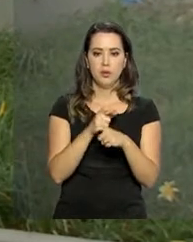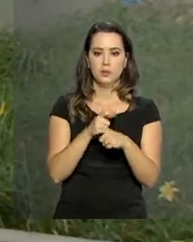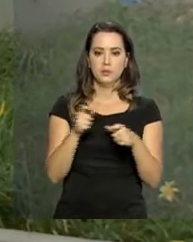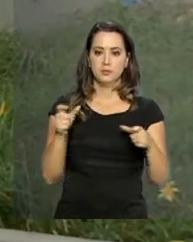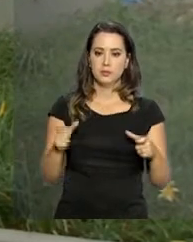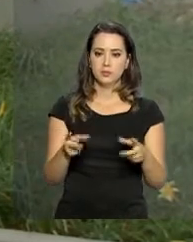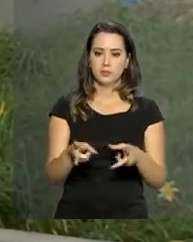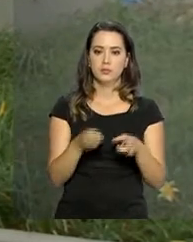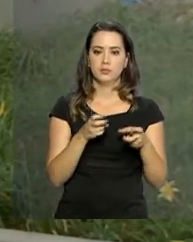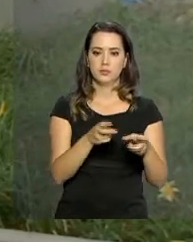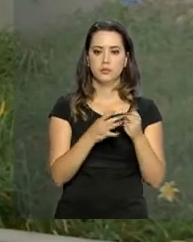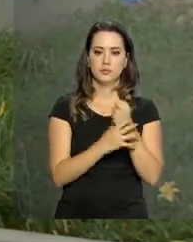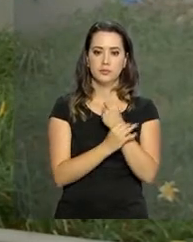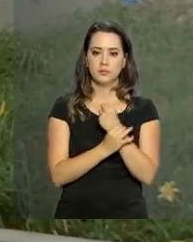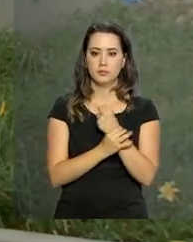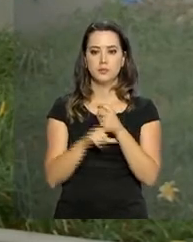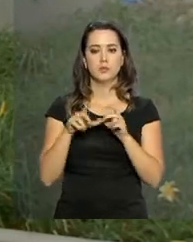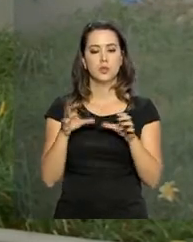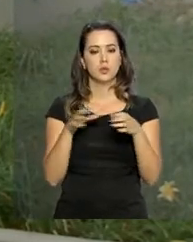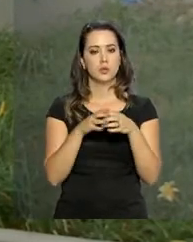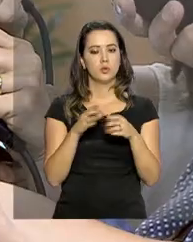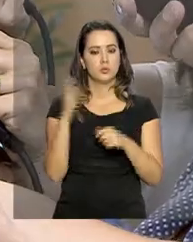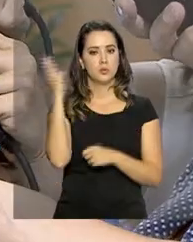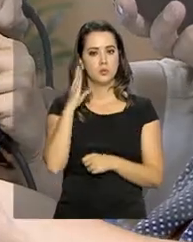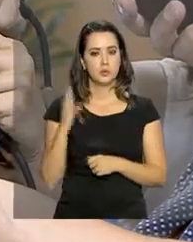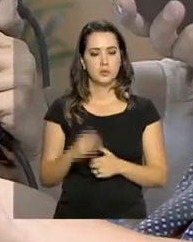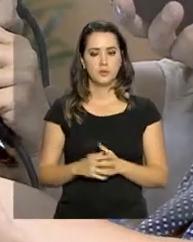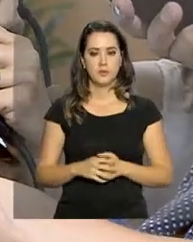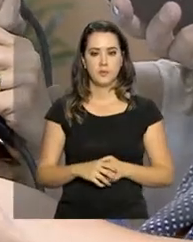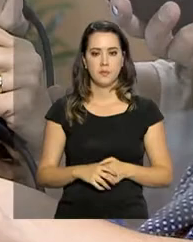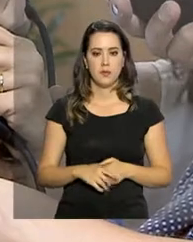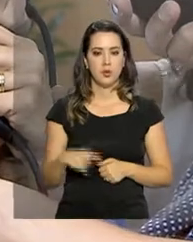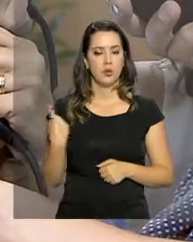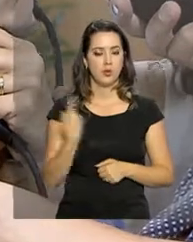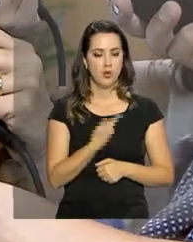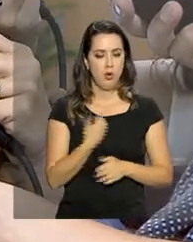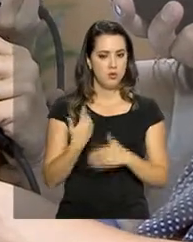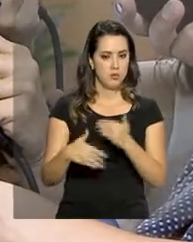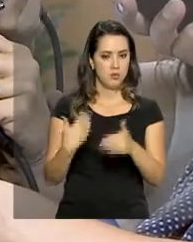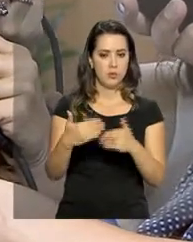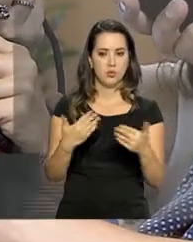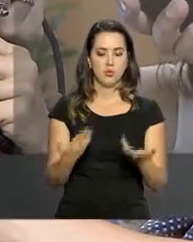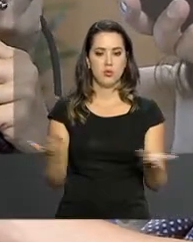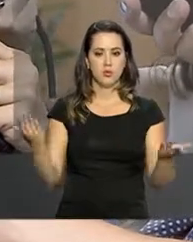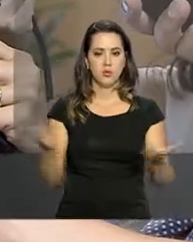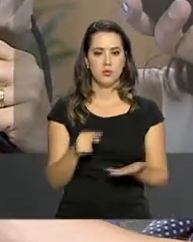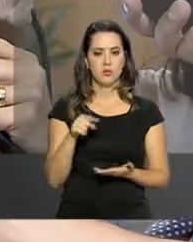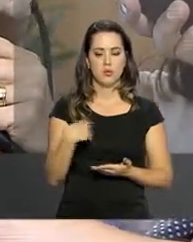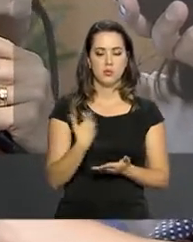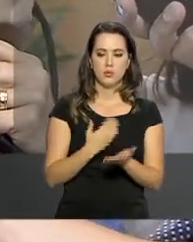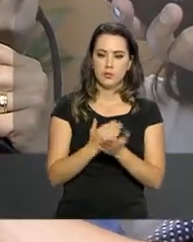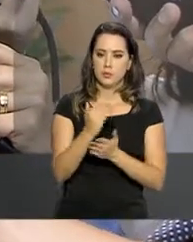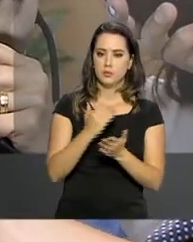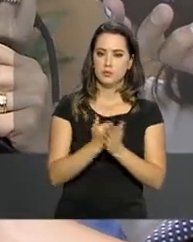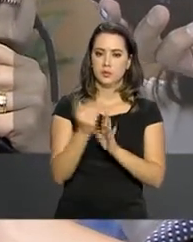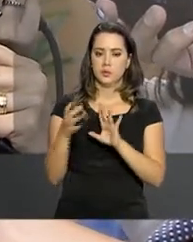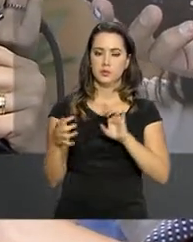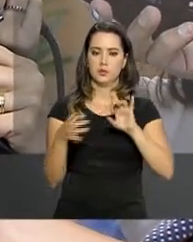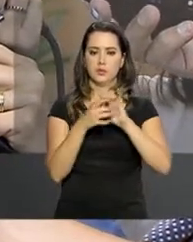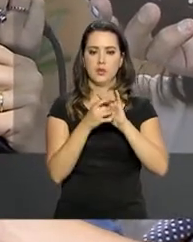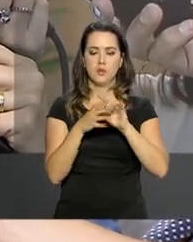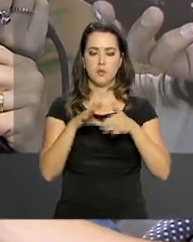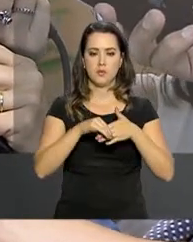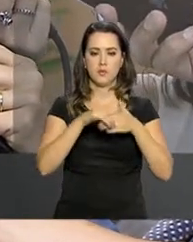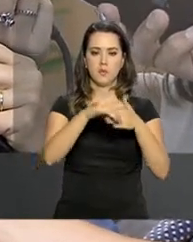a percepção de insegurança entre os brasileiros nós não vamos parar por aqui e nós vamos continuar integrando coordenando